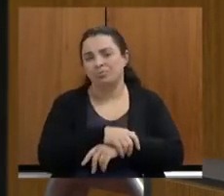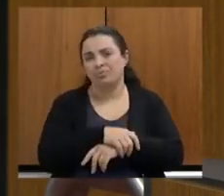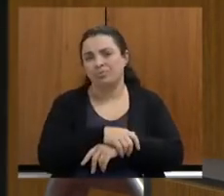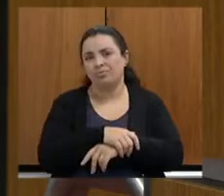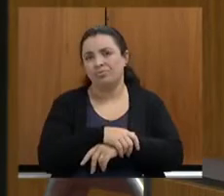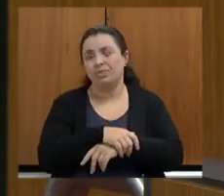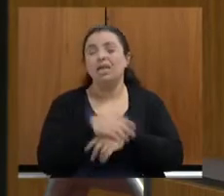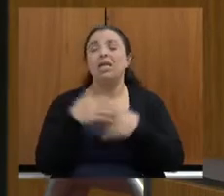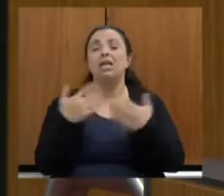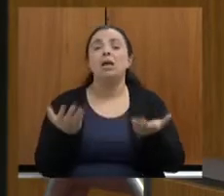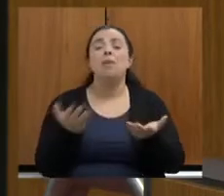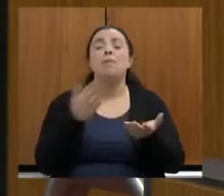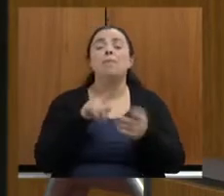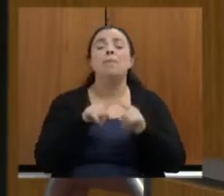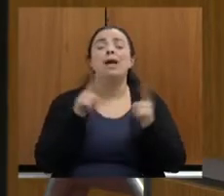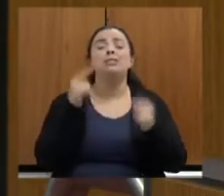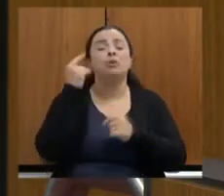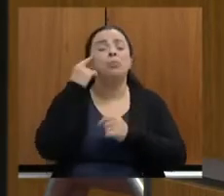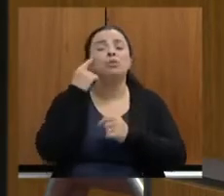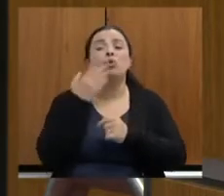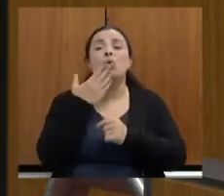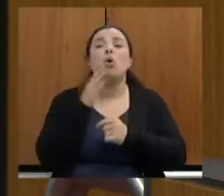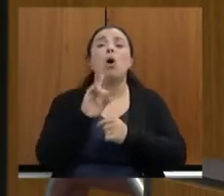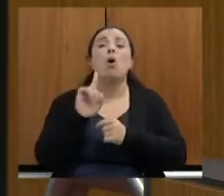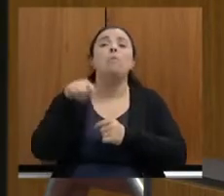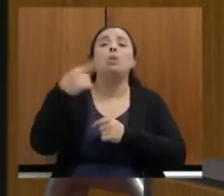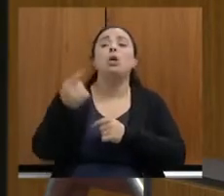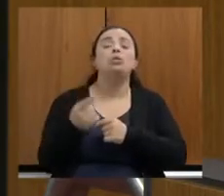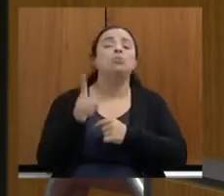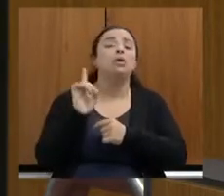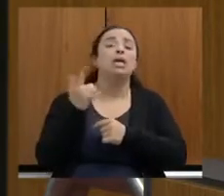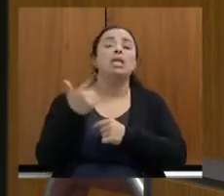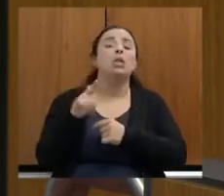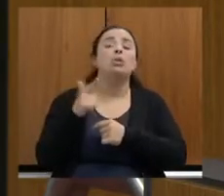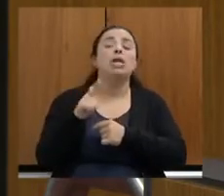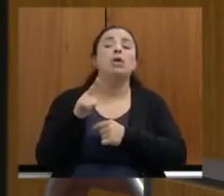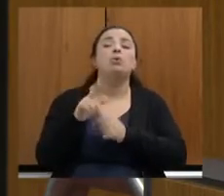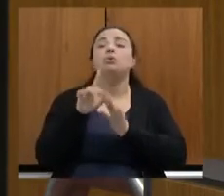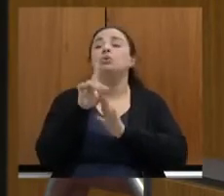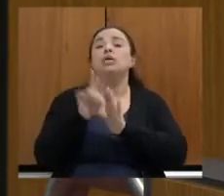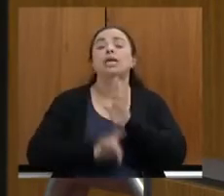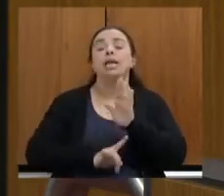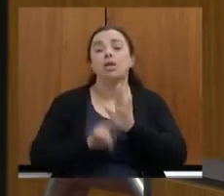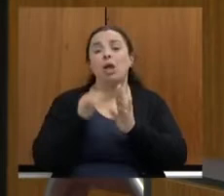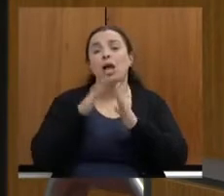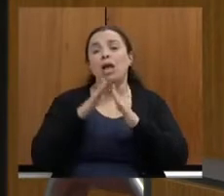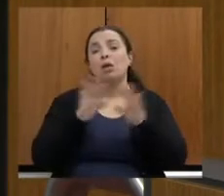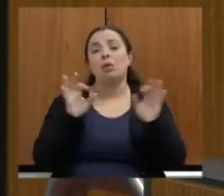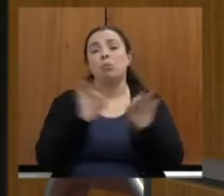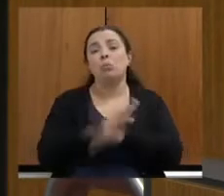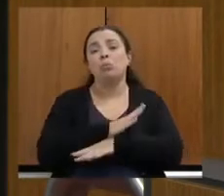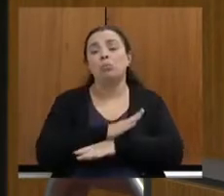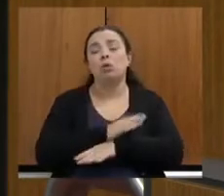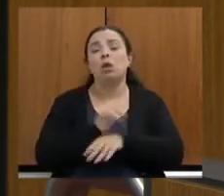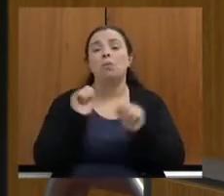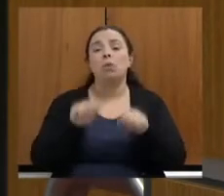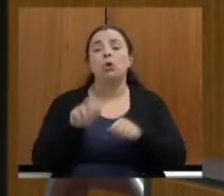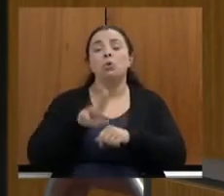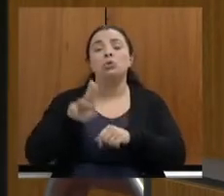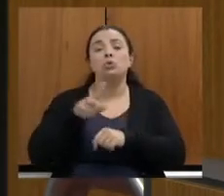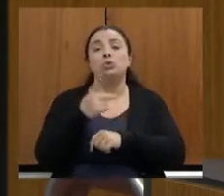que não vai ter que não vai ter o direito de ver a casa pronta e poder usufruir dela